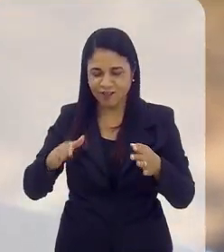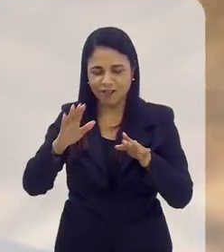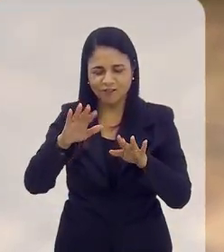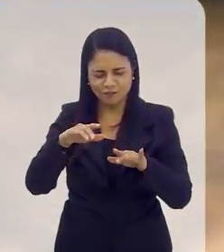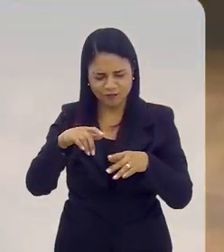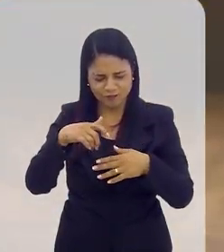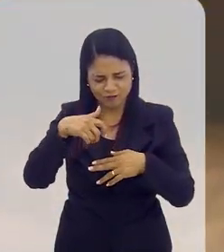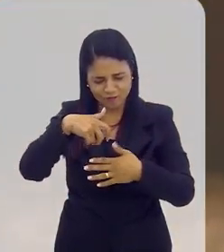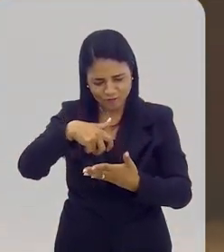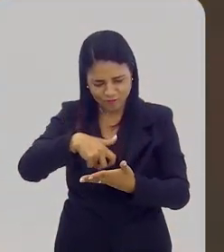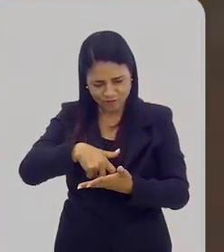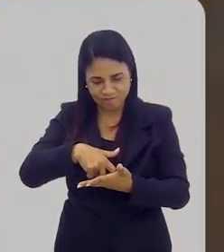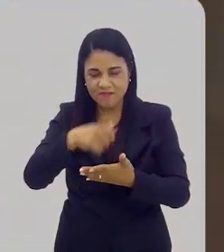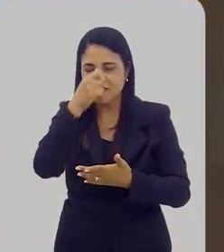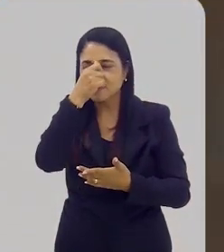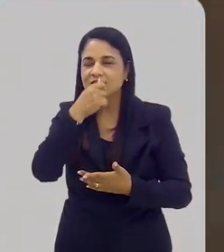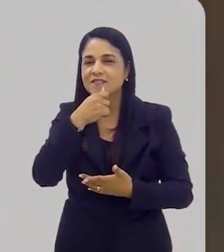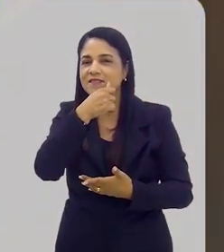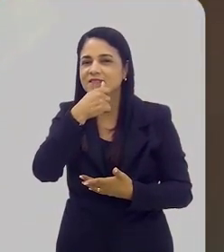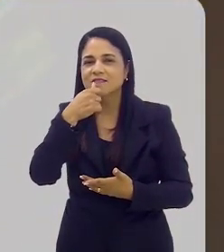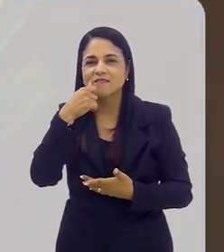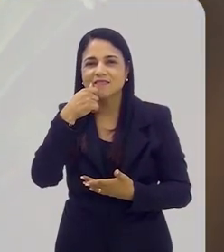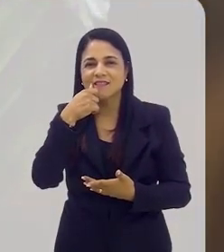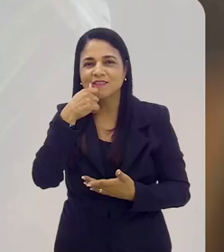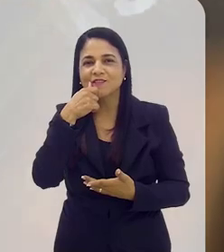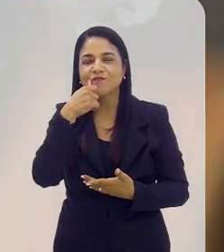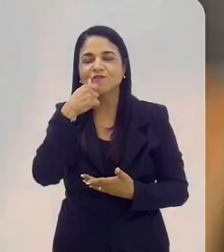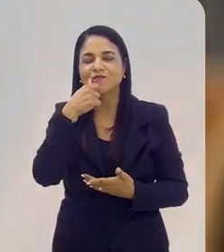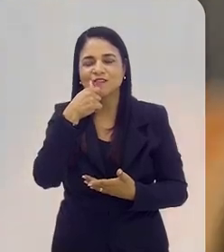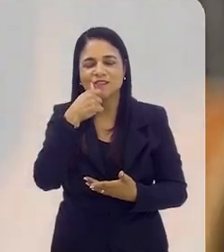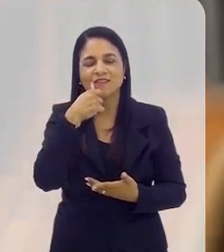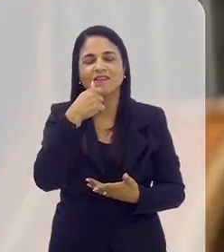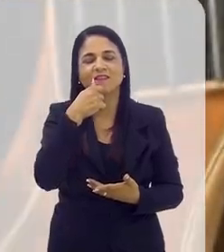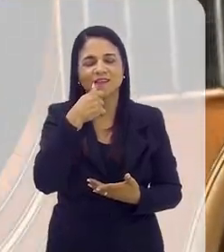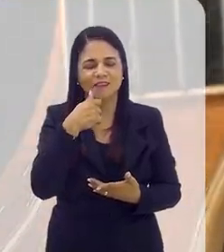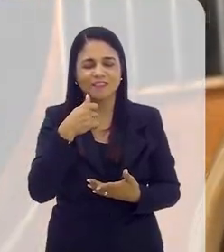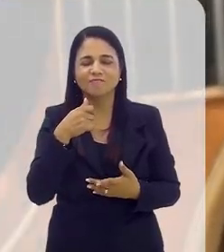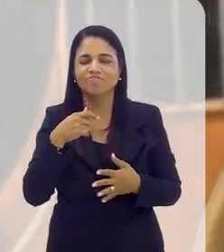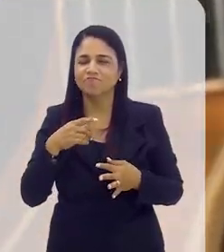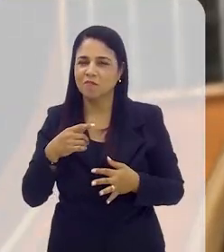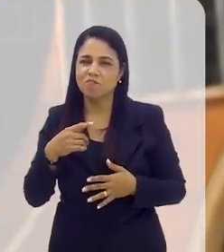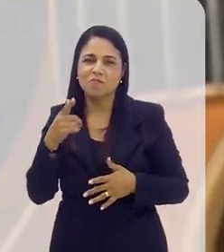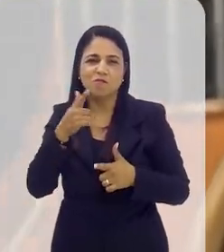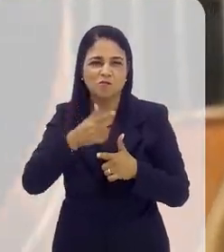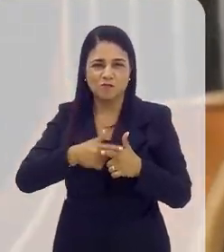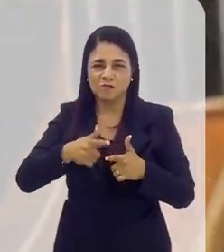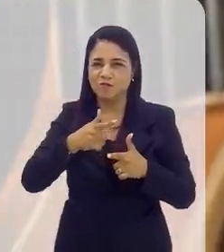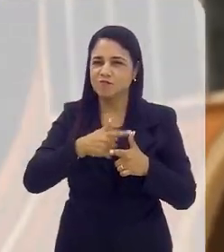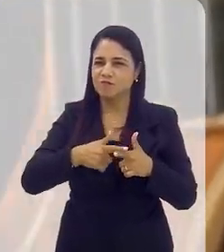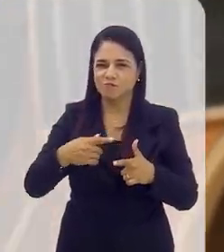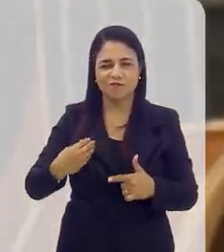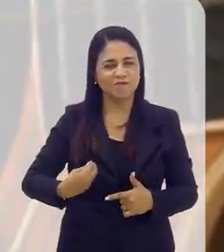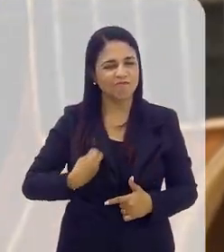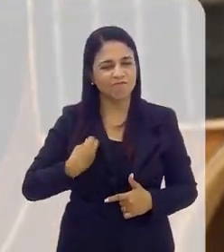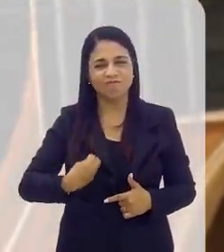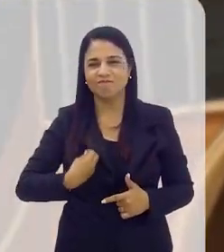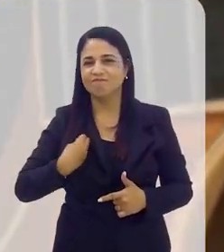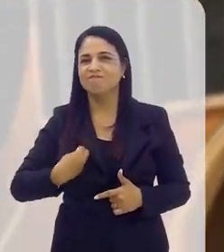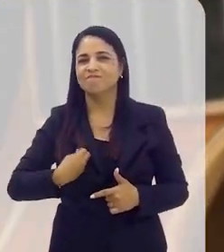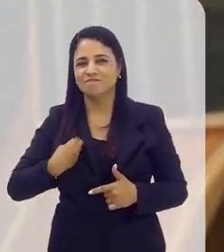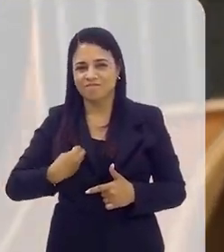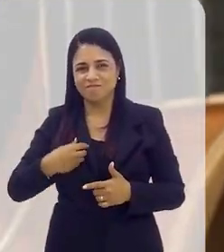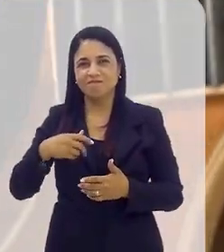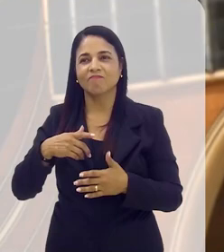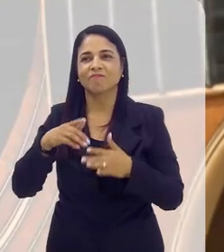humilhar diante do teu altar e sacrificar